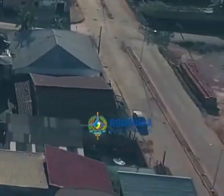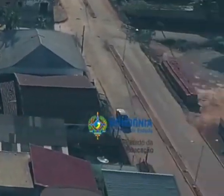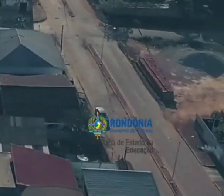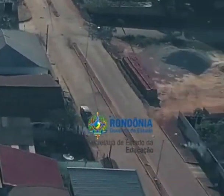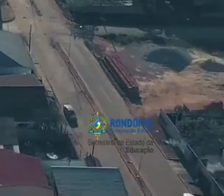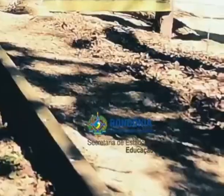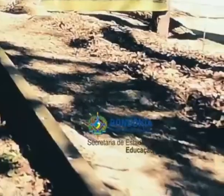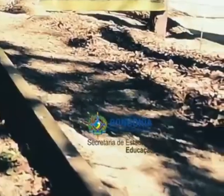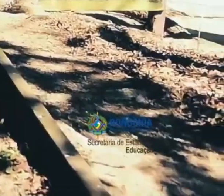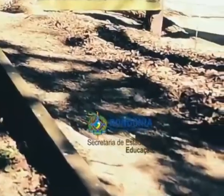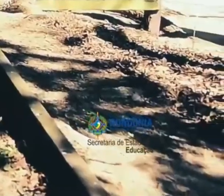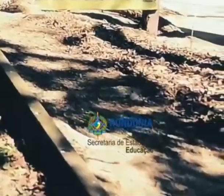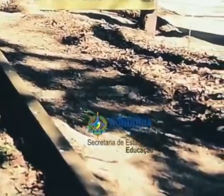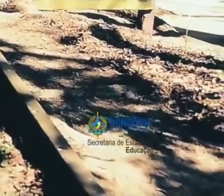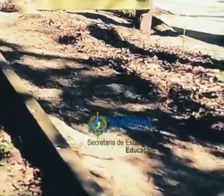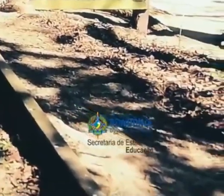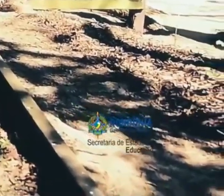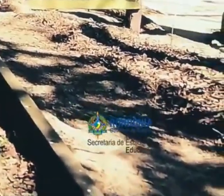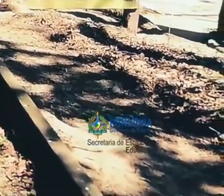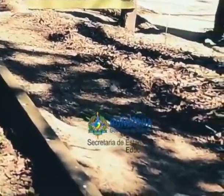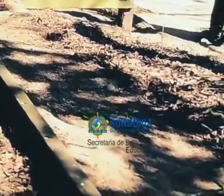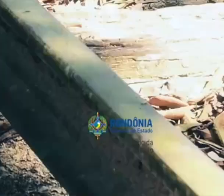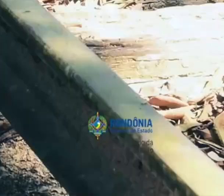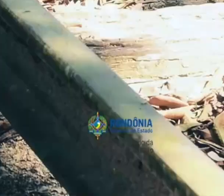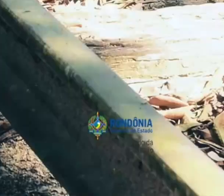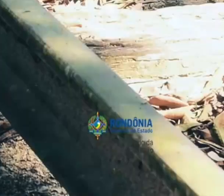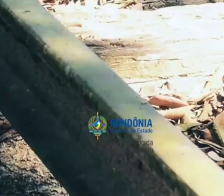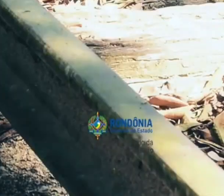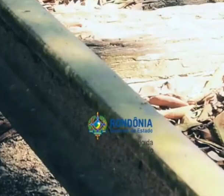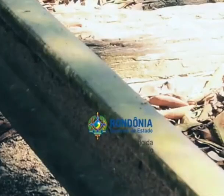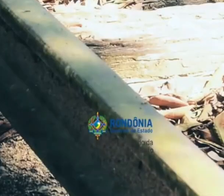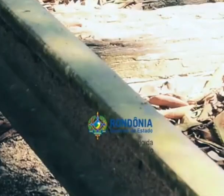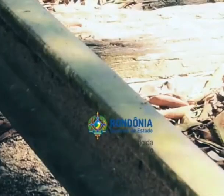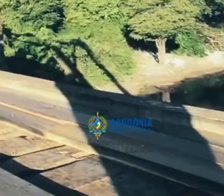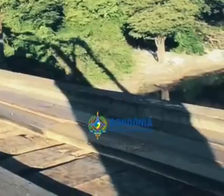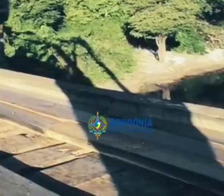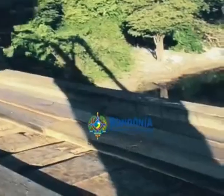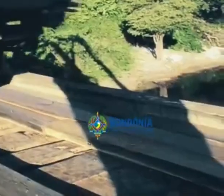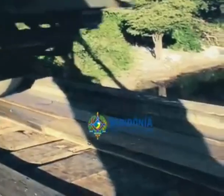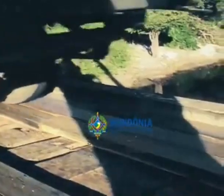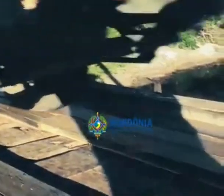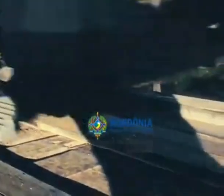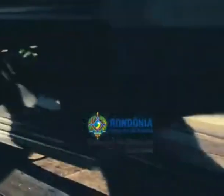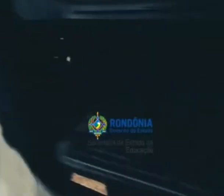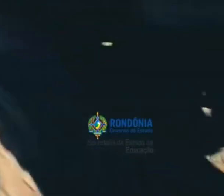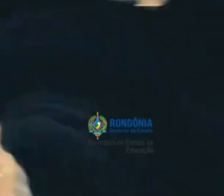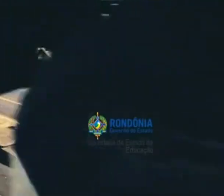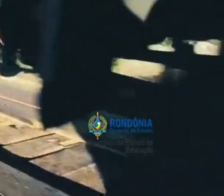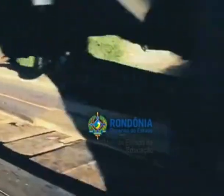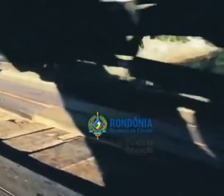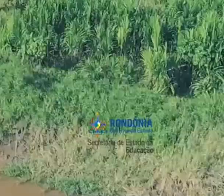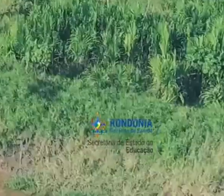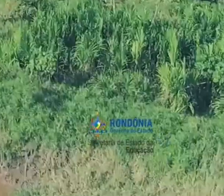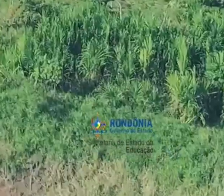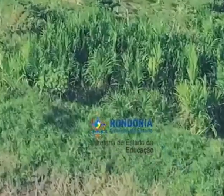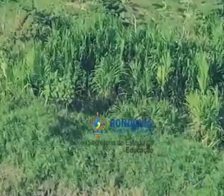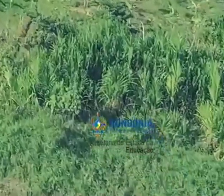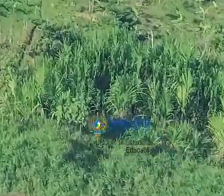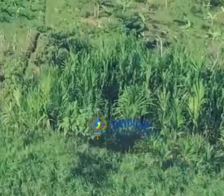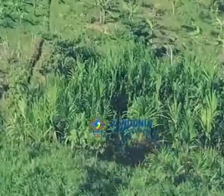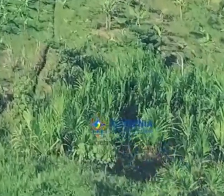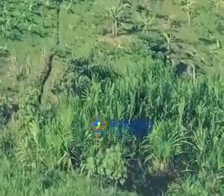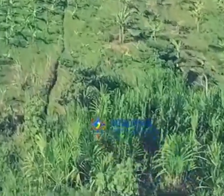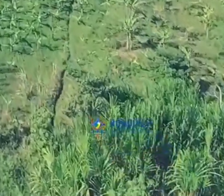da construção da estrada de ferro Madeira-Mamoré, que viviam em função da extração da borracha. Dessa